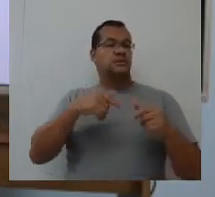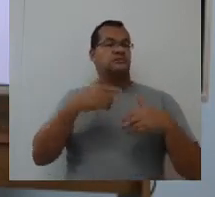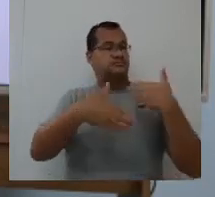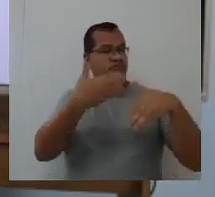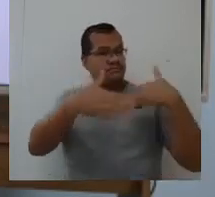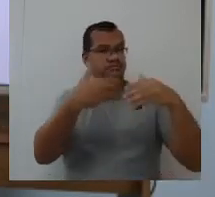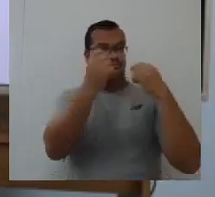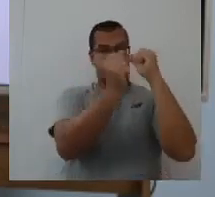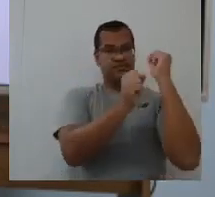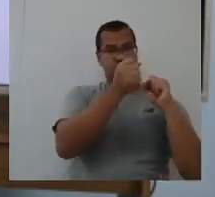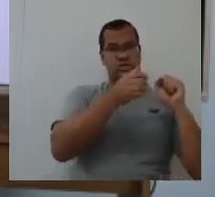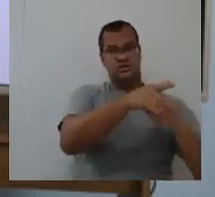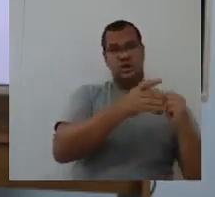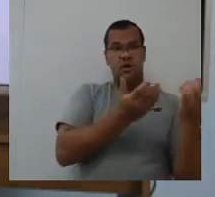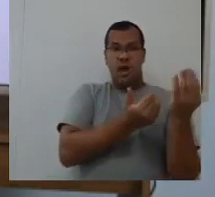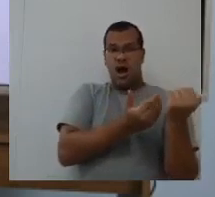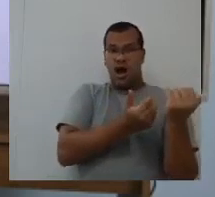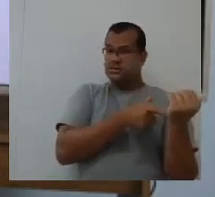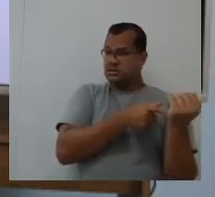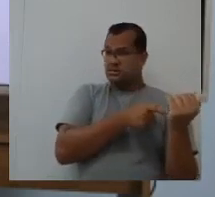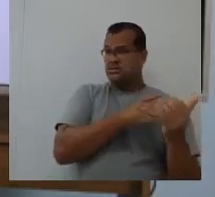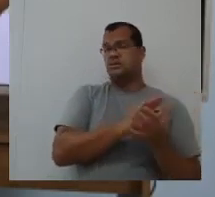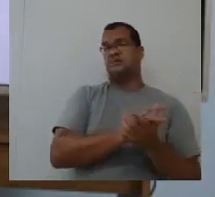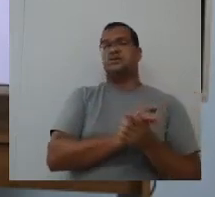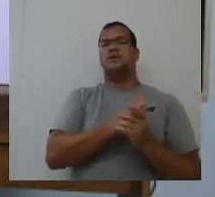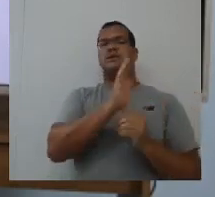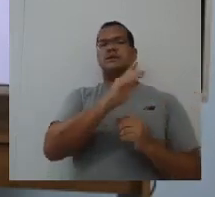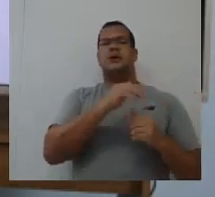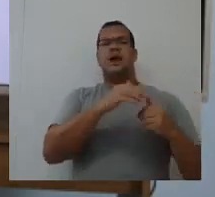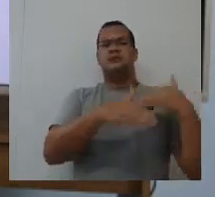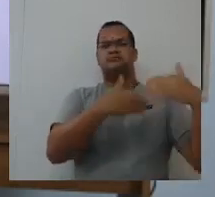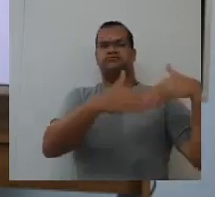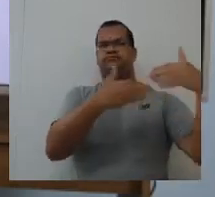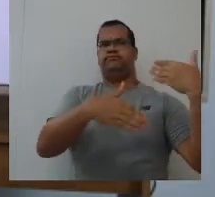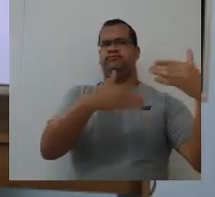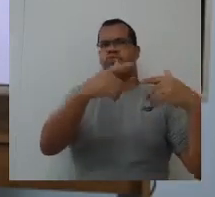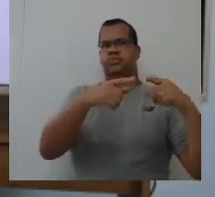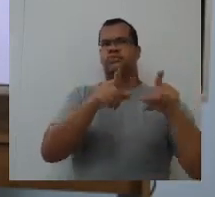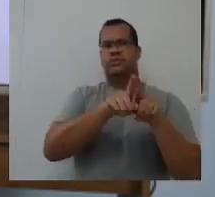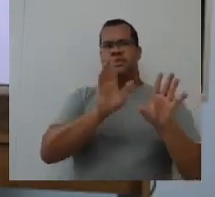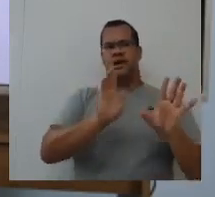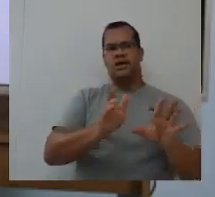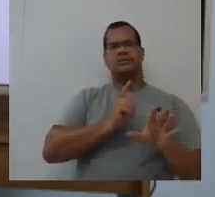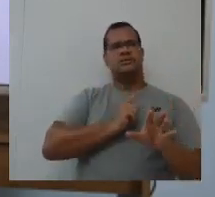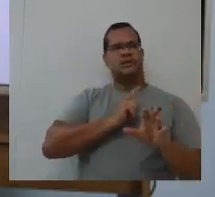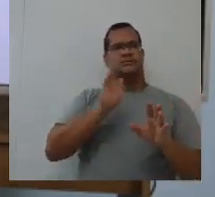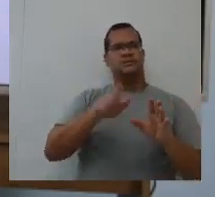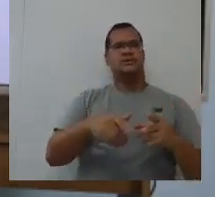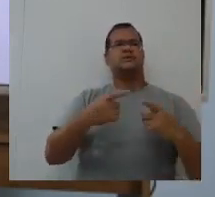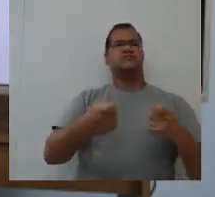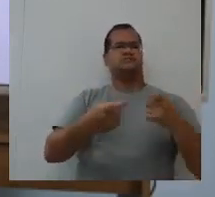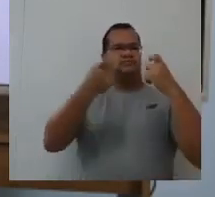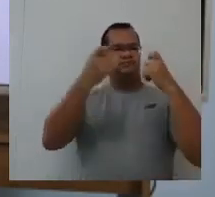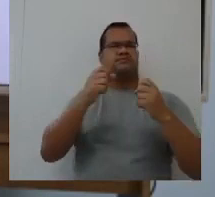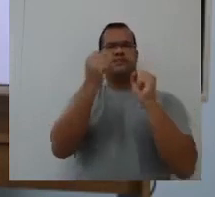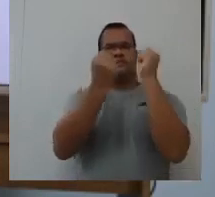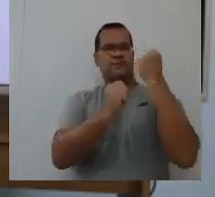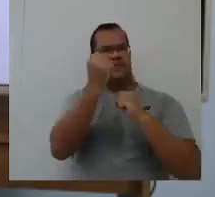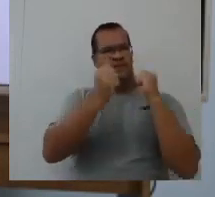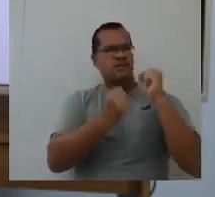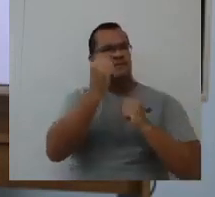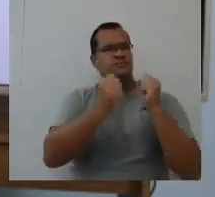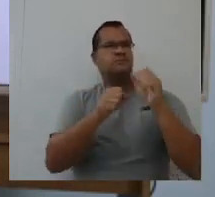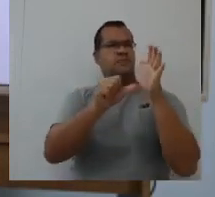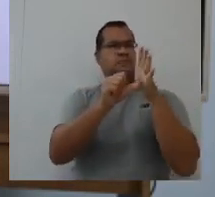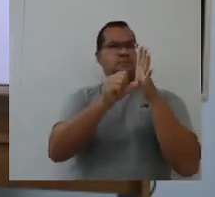industrial muito mais cedo. Com a sua independência, a sua economia acelerou, então entrou no universo da Revolução Industrial